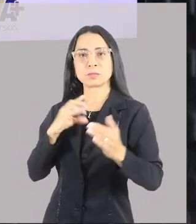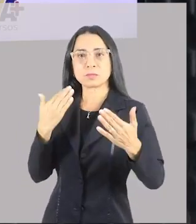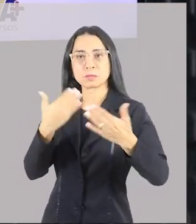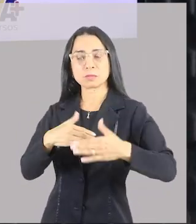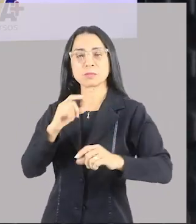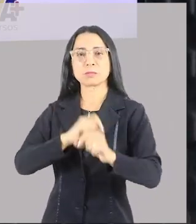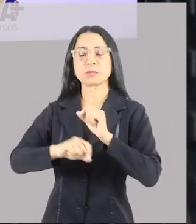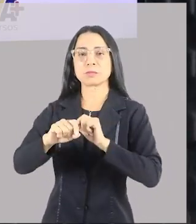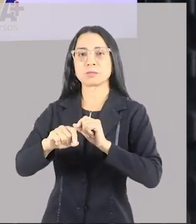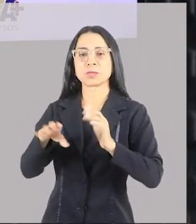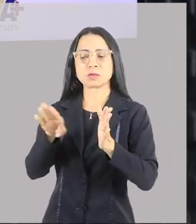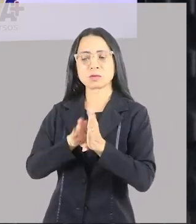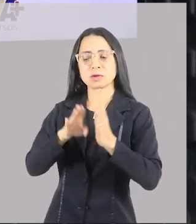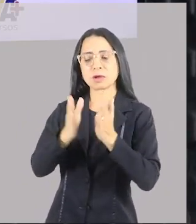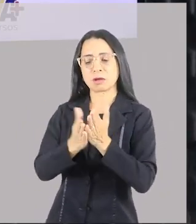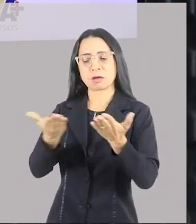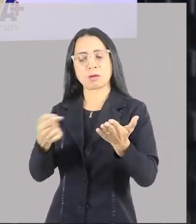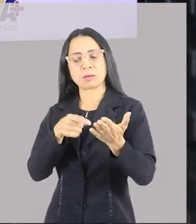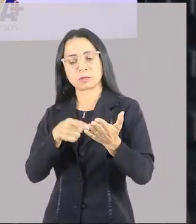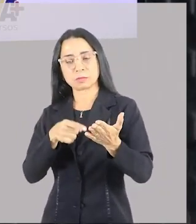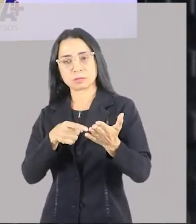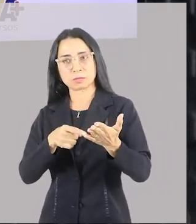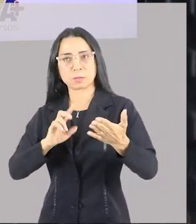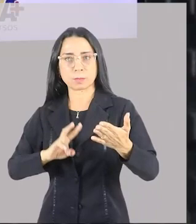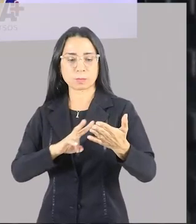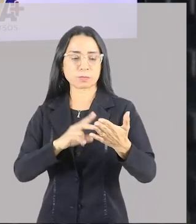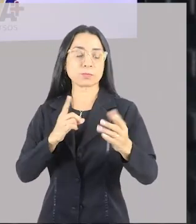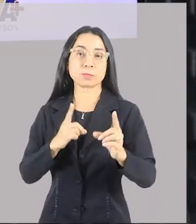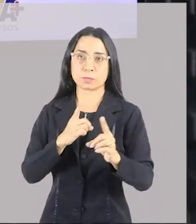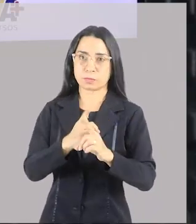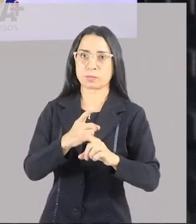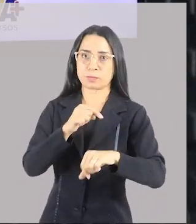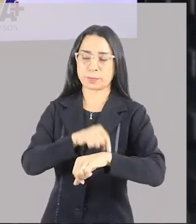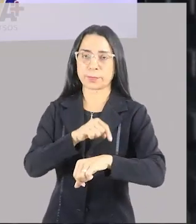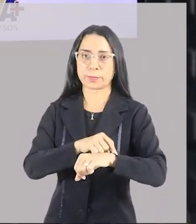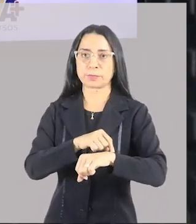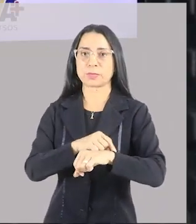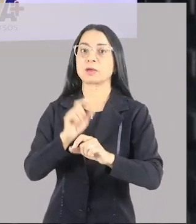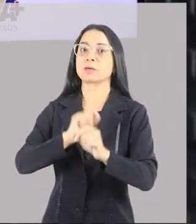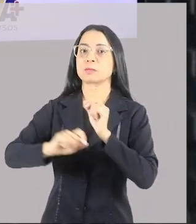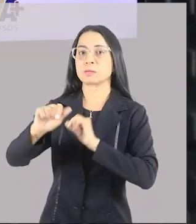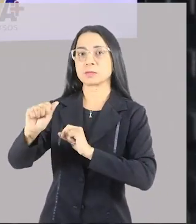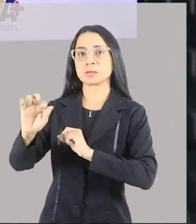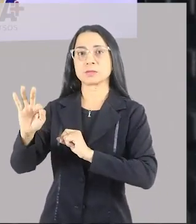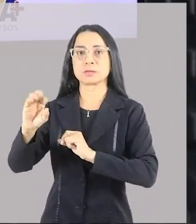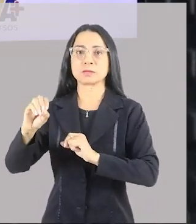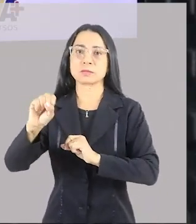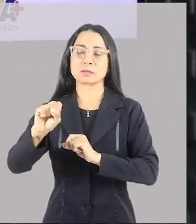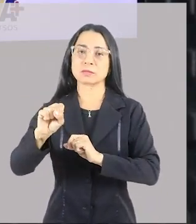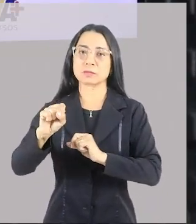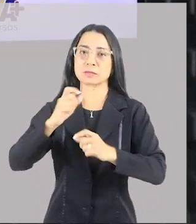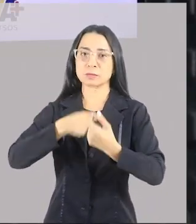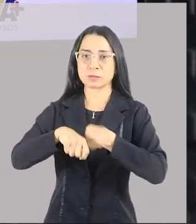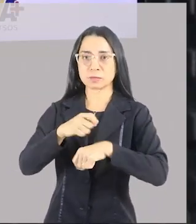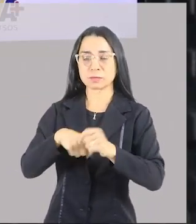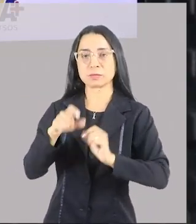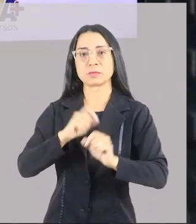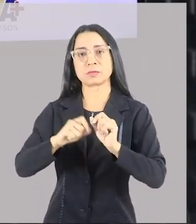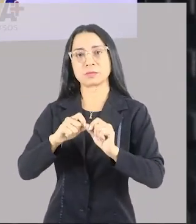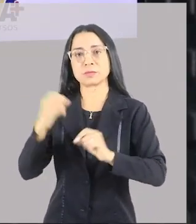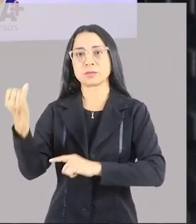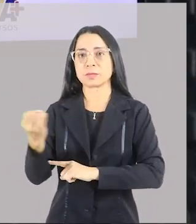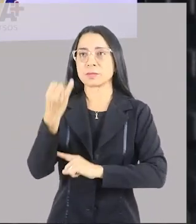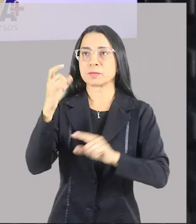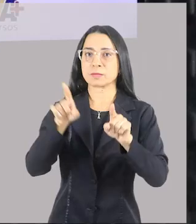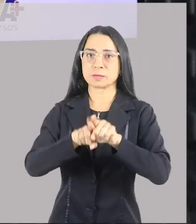você chegar, abrir a prova, você vai se deparar em algum momento com os atos administrativos. Mas ela é importante,